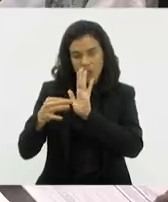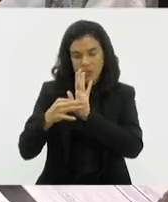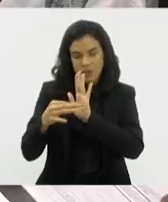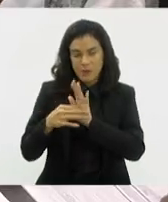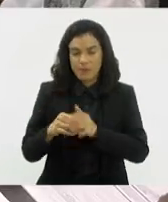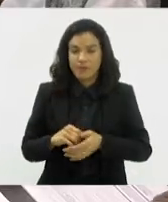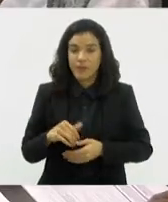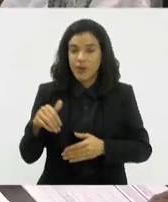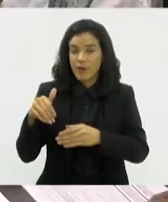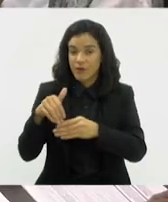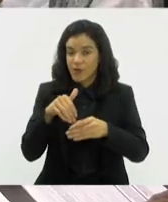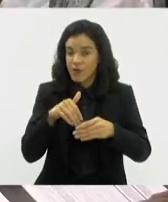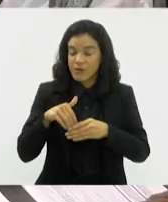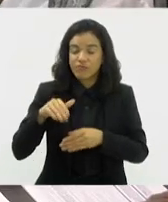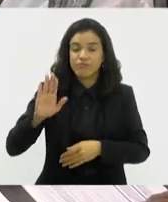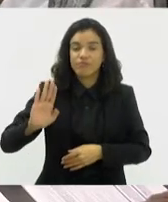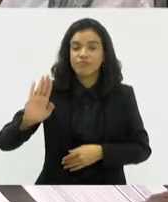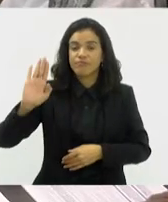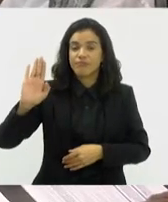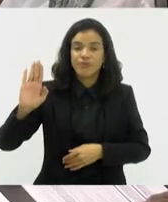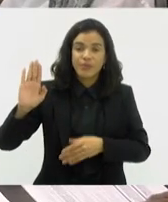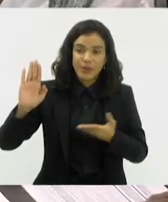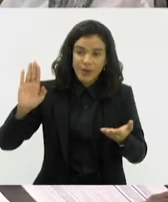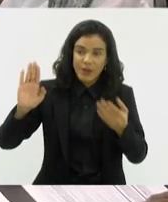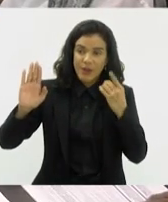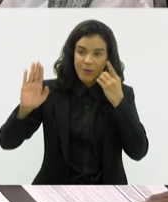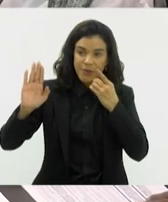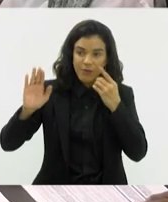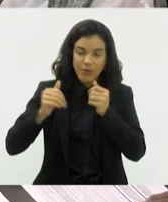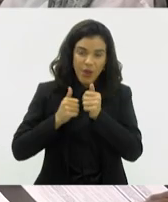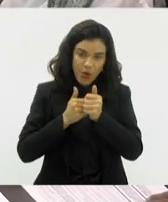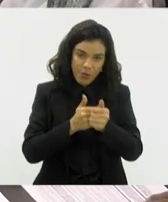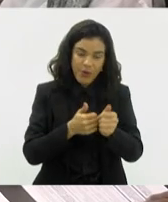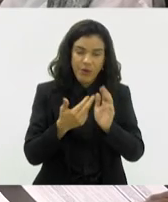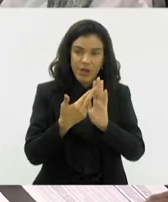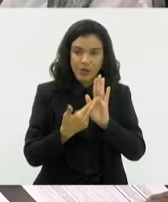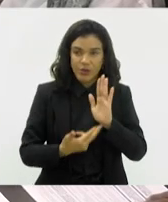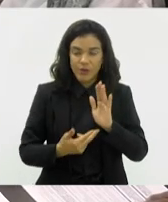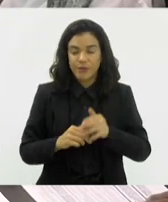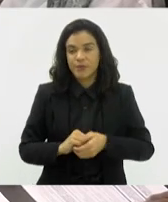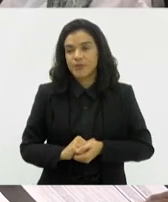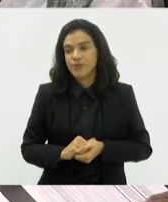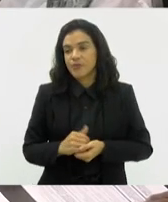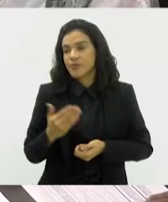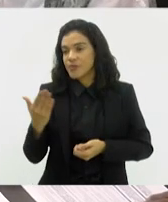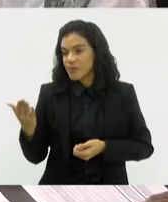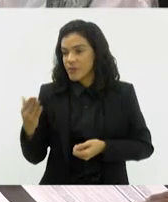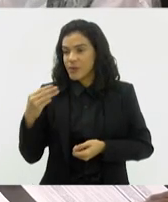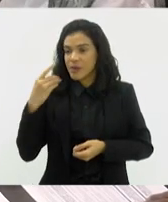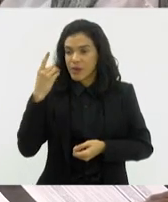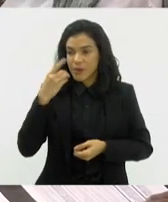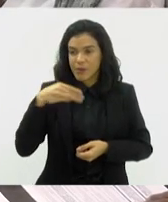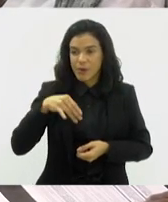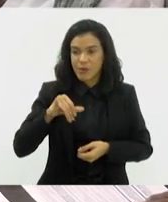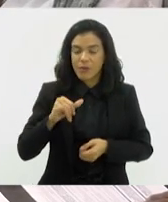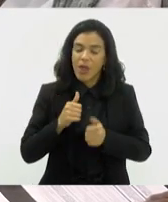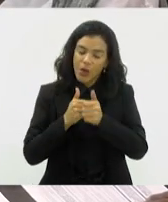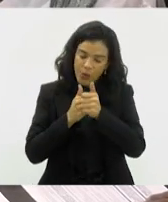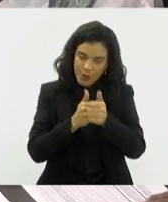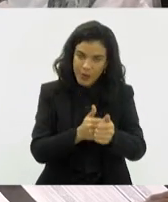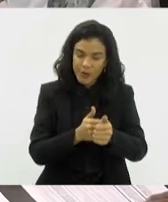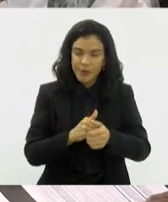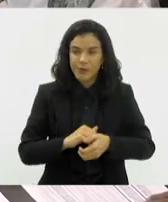Em votação, como vota o deputado Vinícius Cozzolino? Acompanho o relator. Como vota o deputado Carlos Mink? Também acompanho.